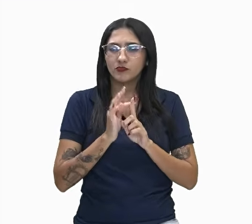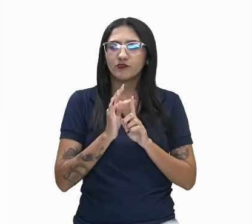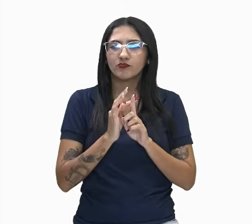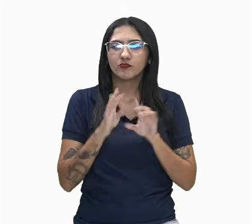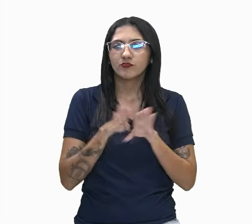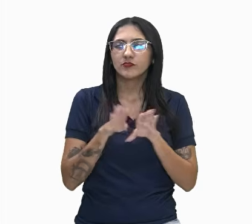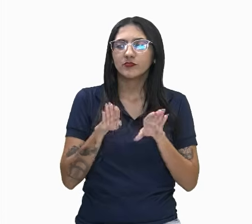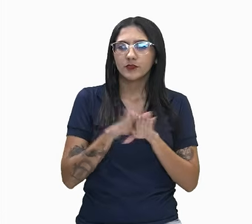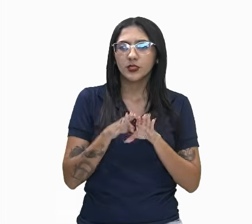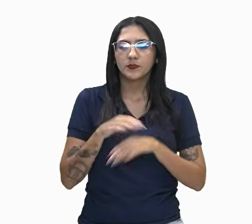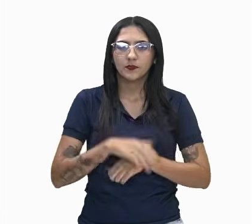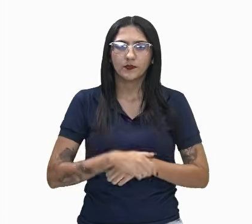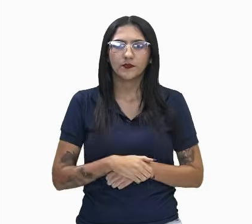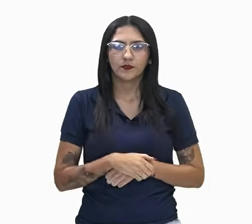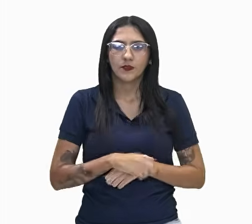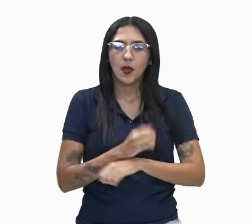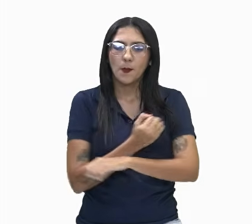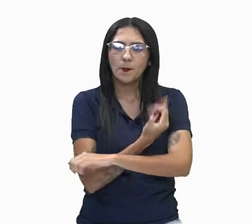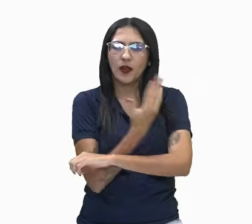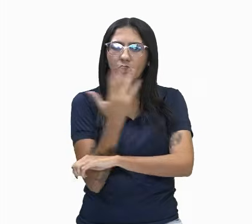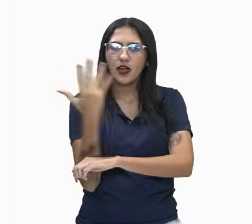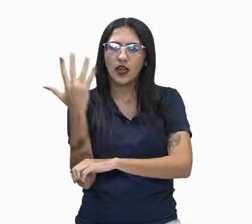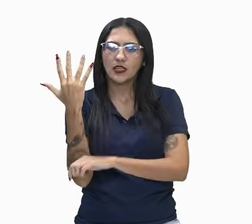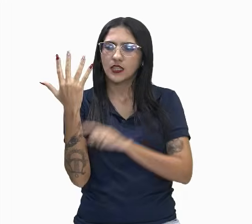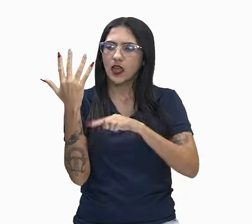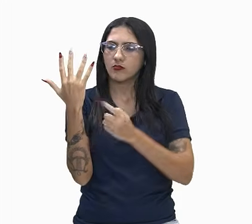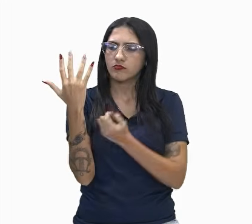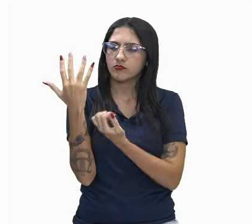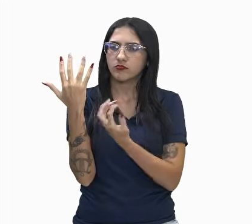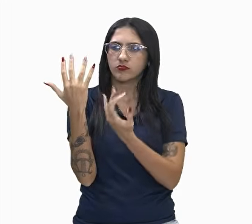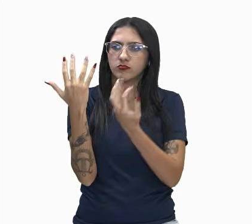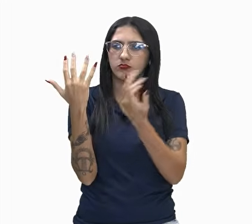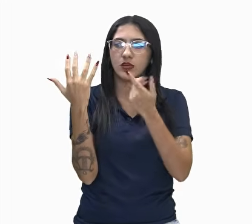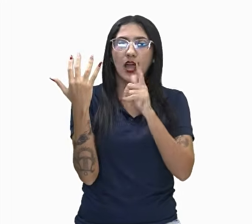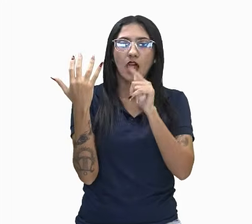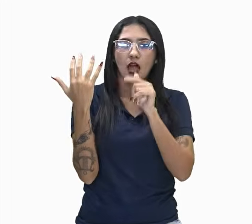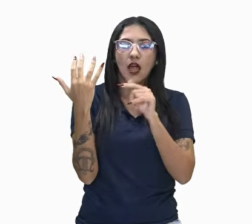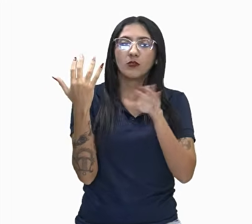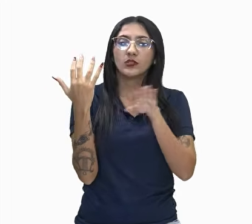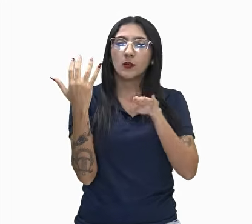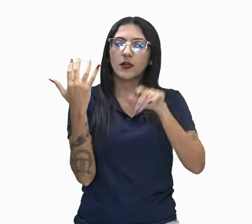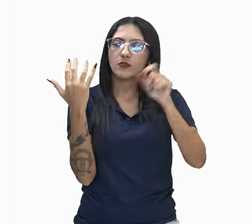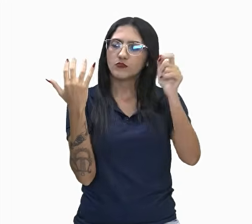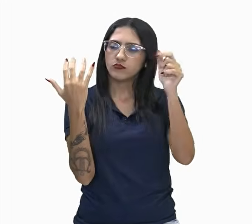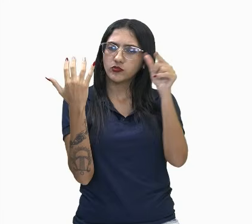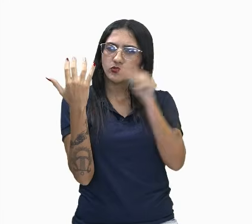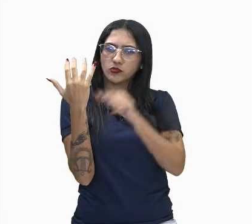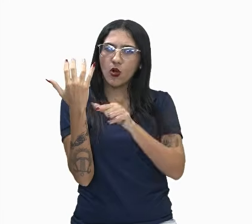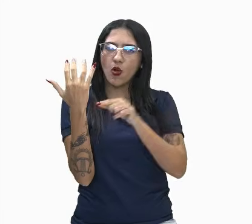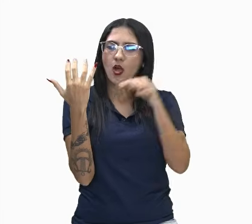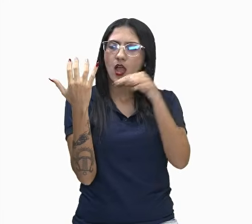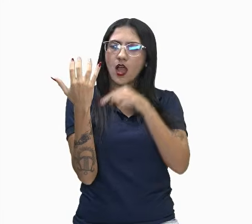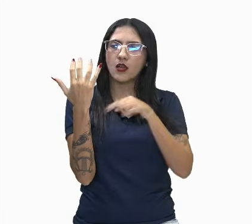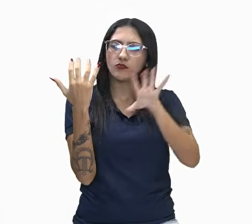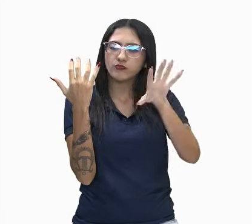evapotranspiração das plantas e da menor irradiação de calor por conta da superfície terrestre,